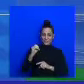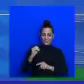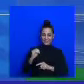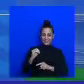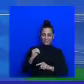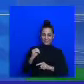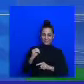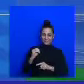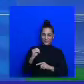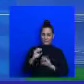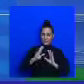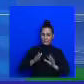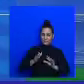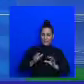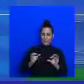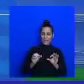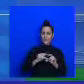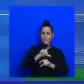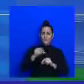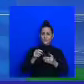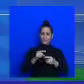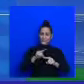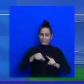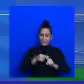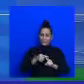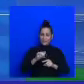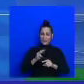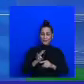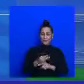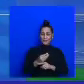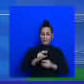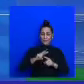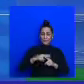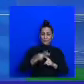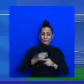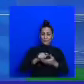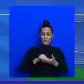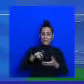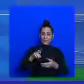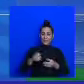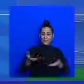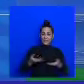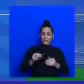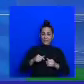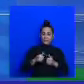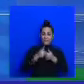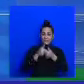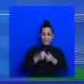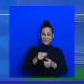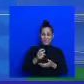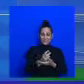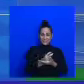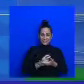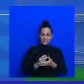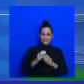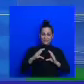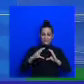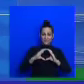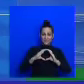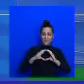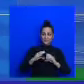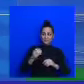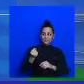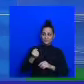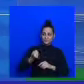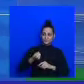80 já realizamos o sorteio da mais milionária da Dupla Sena da mega-sena agora você conferindo Quina bola branca